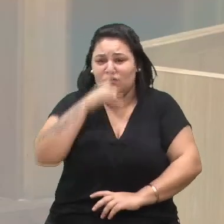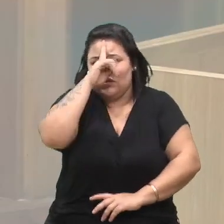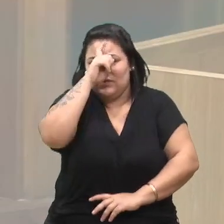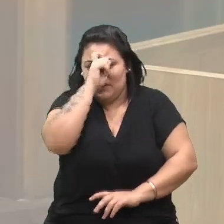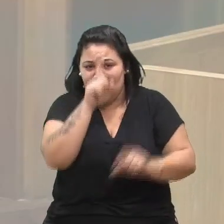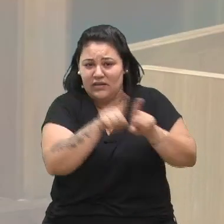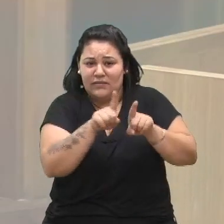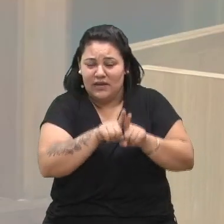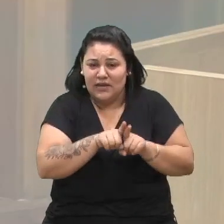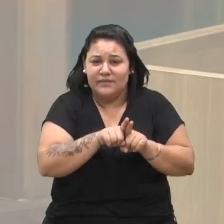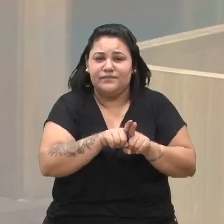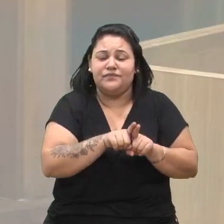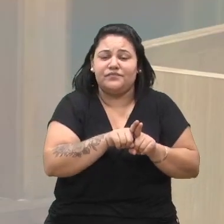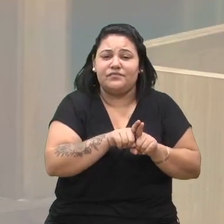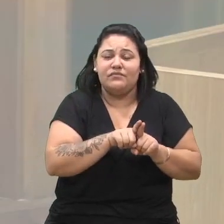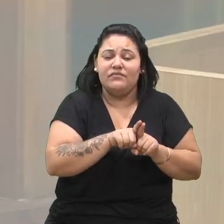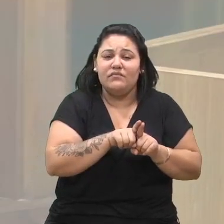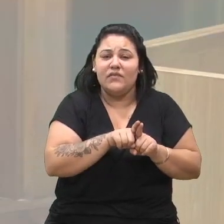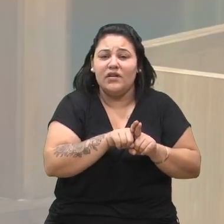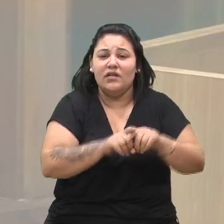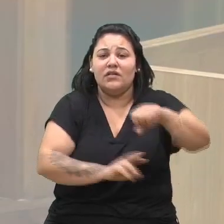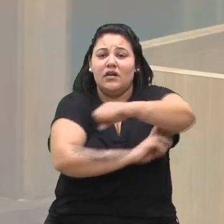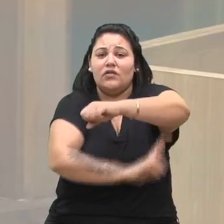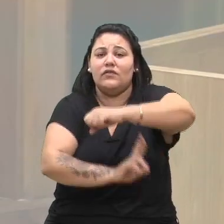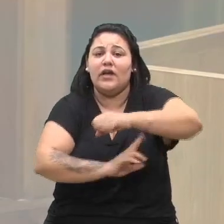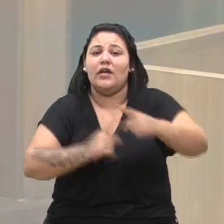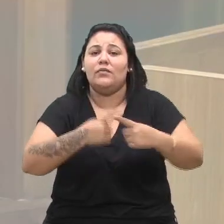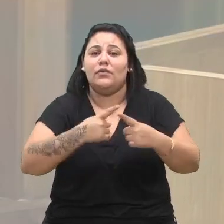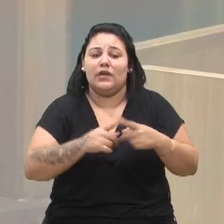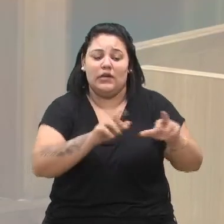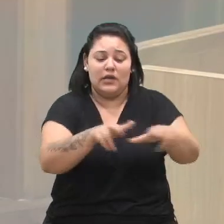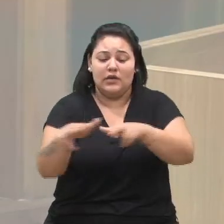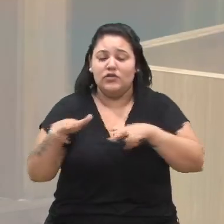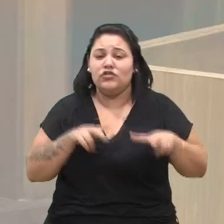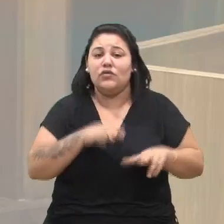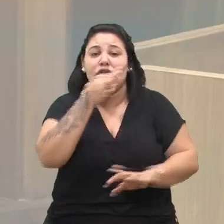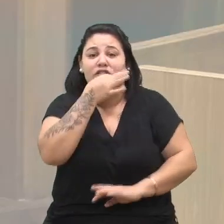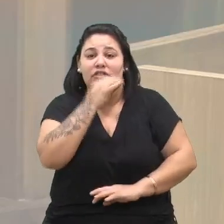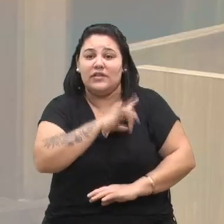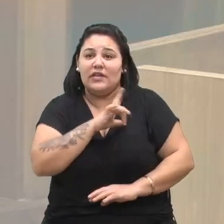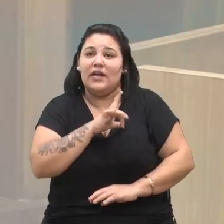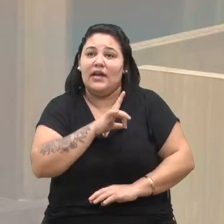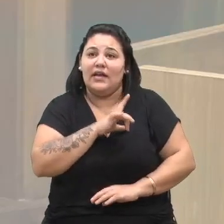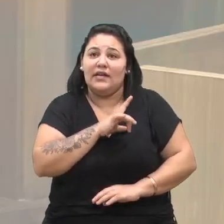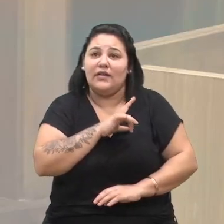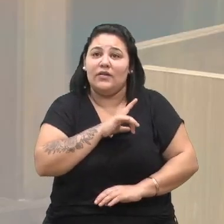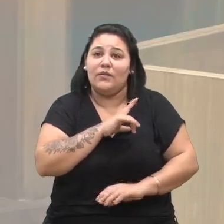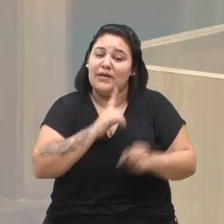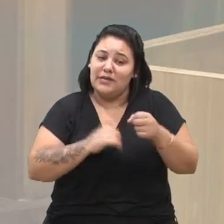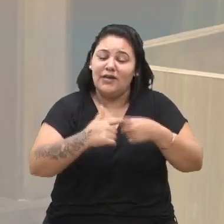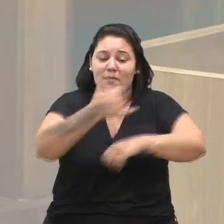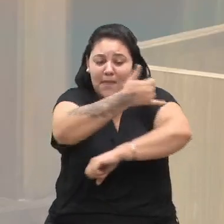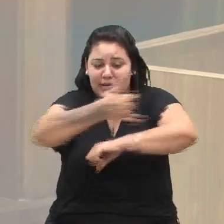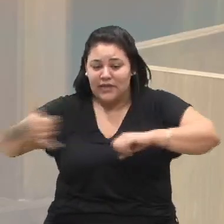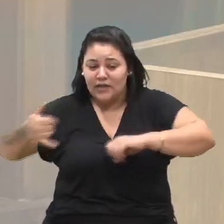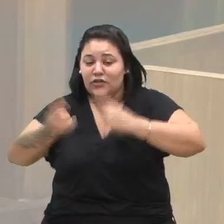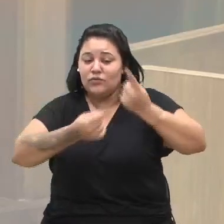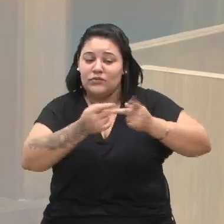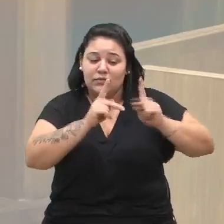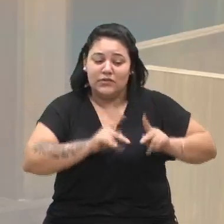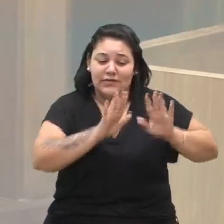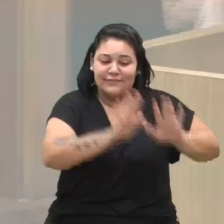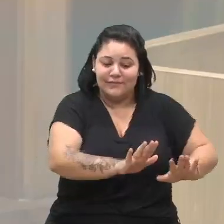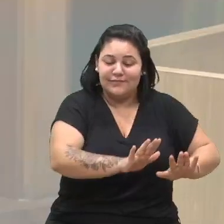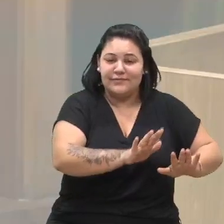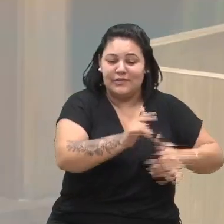da rodoviária, porque a nossa região de Caxias, ela é uma cidade de passagem, né, de muitas pessoas que vêm trabalhar aqui e acabam ficando na rua